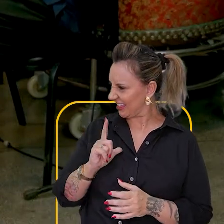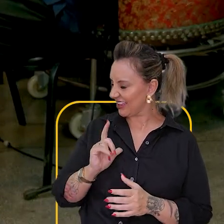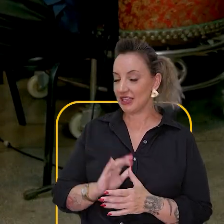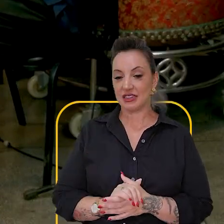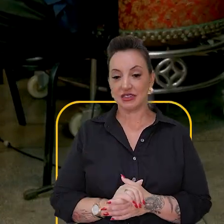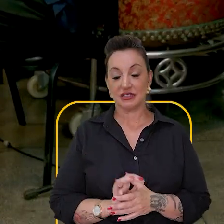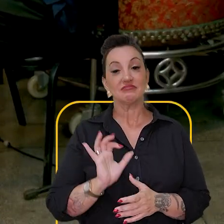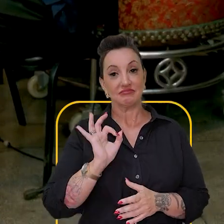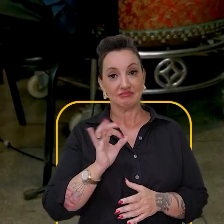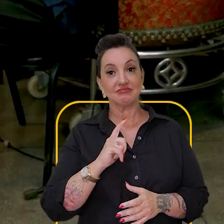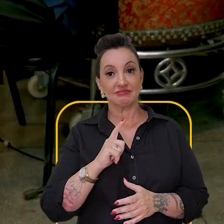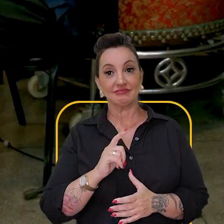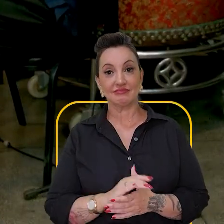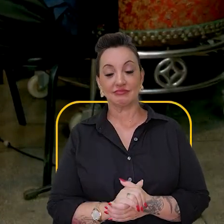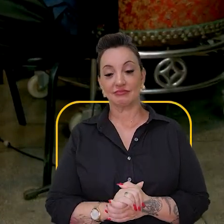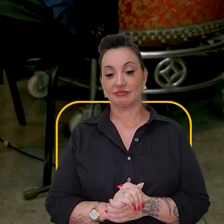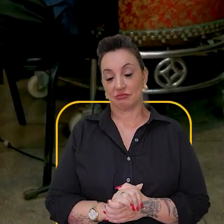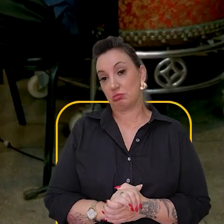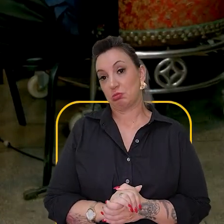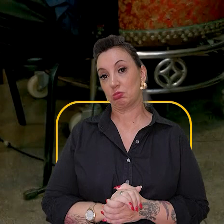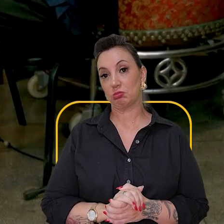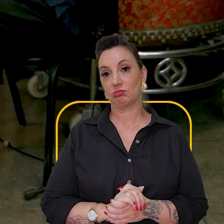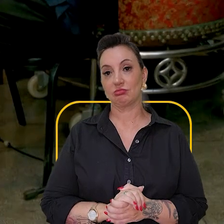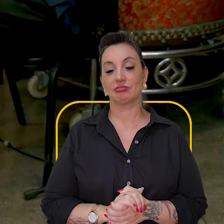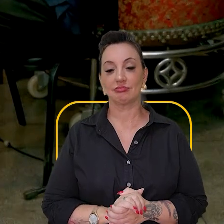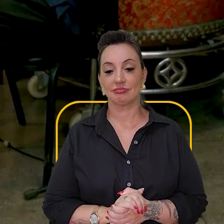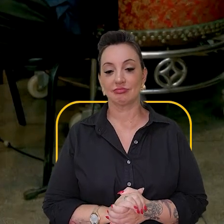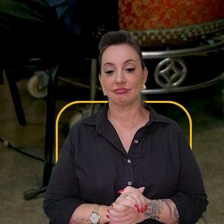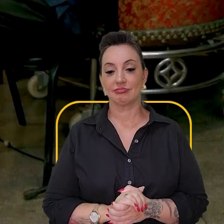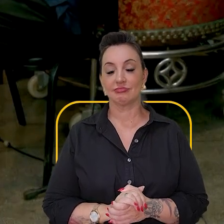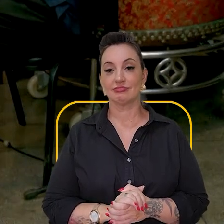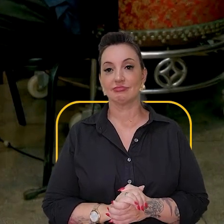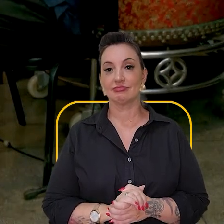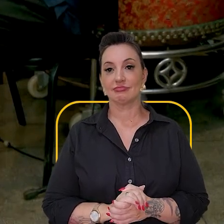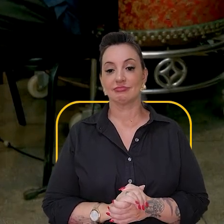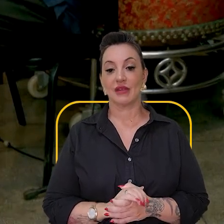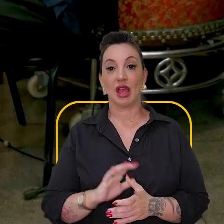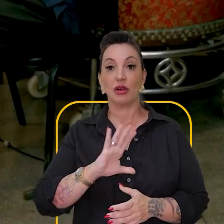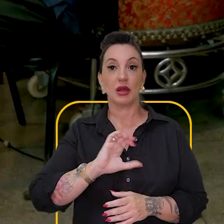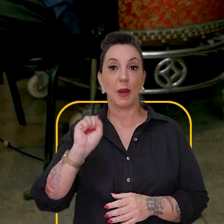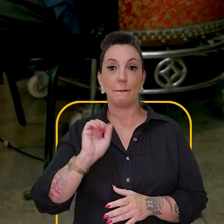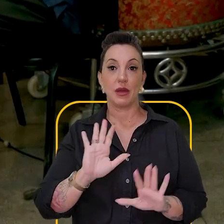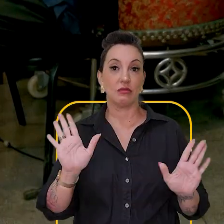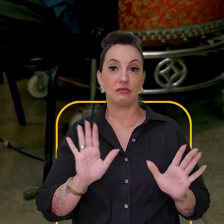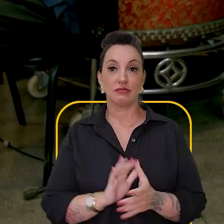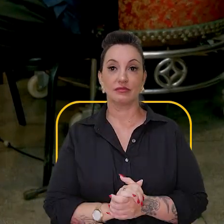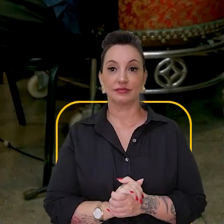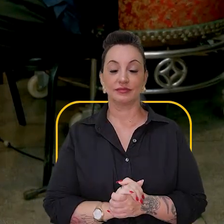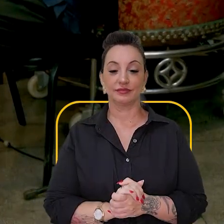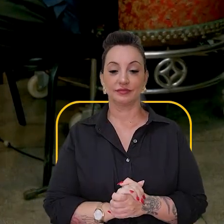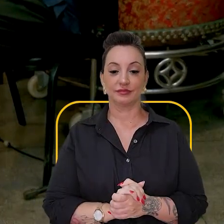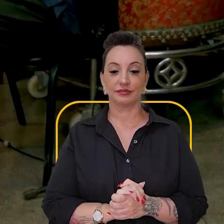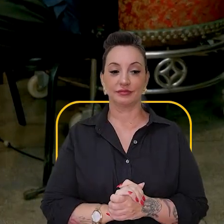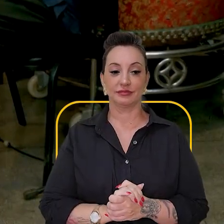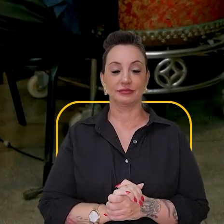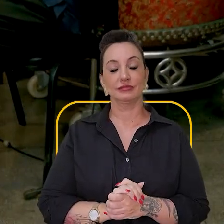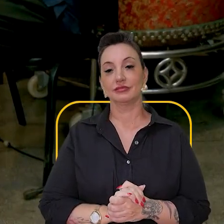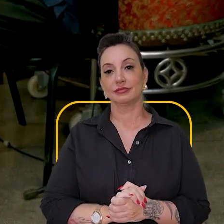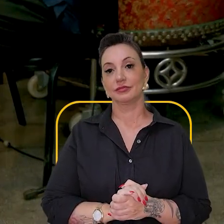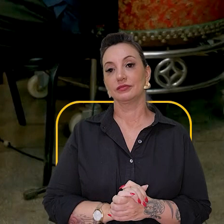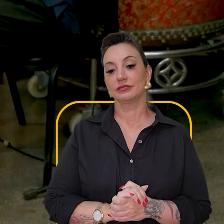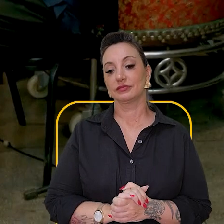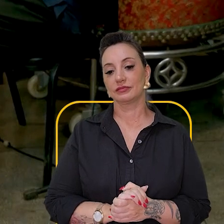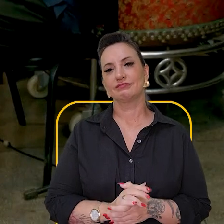bem assim falei cara você tem Você tem certeza ele falou tenho aí me levou e eu